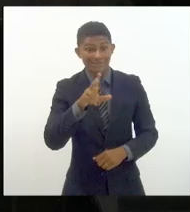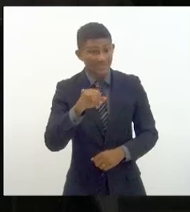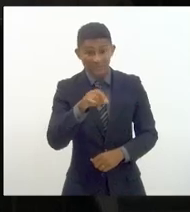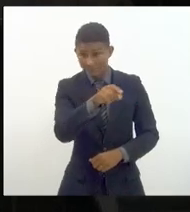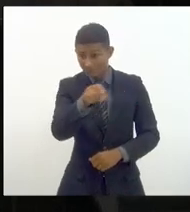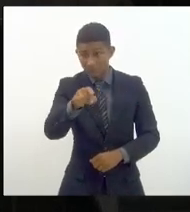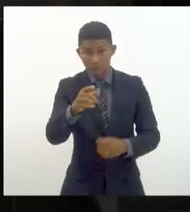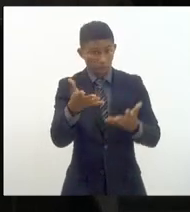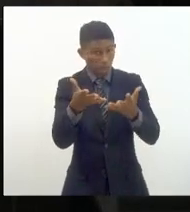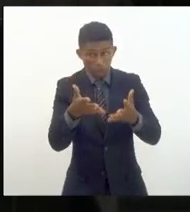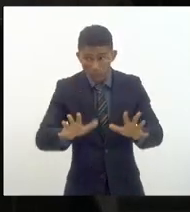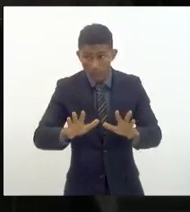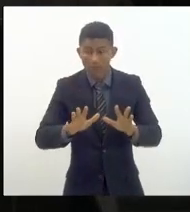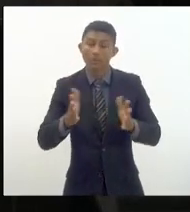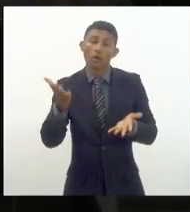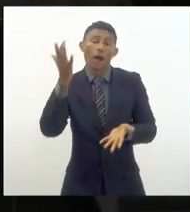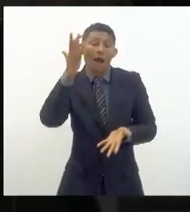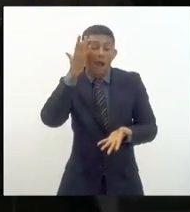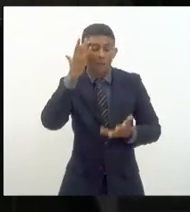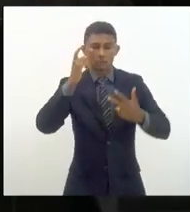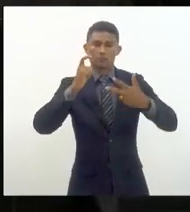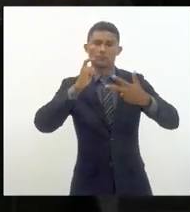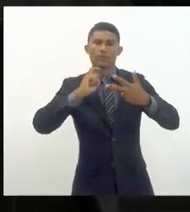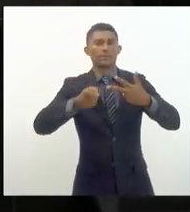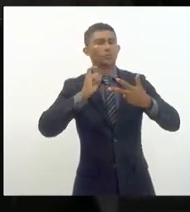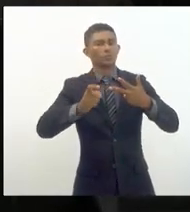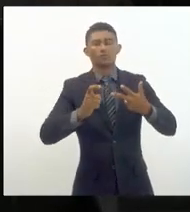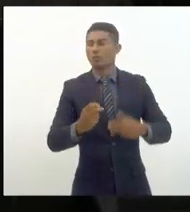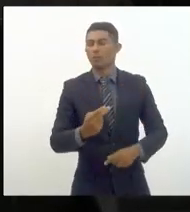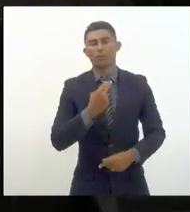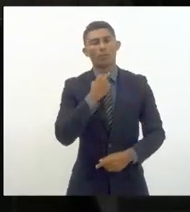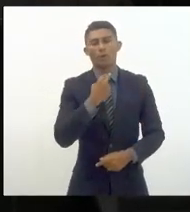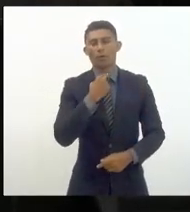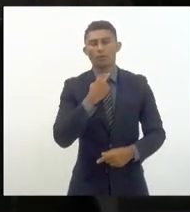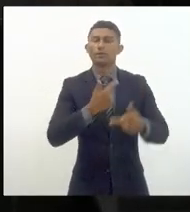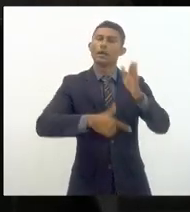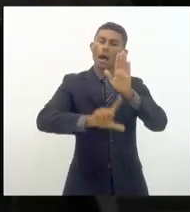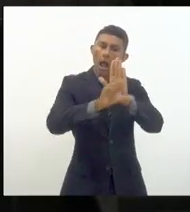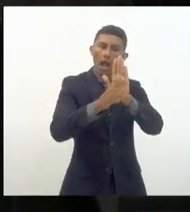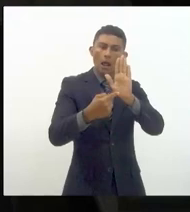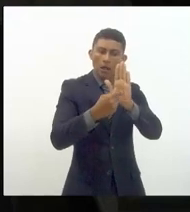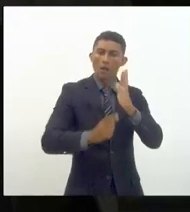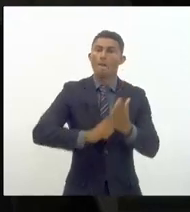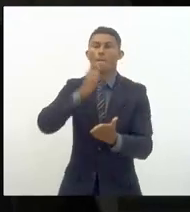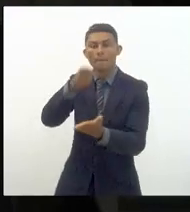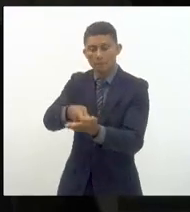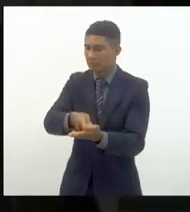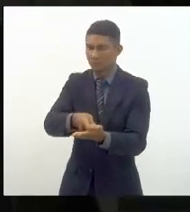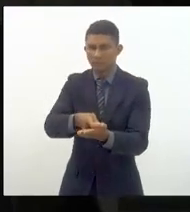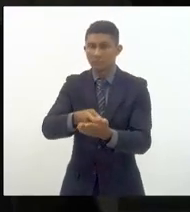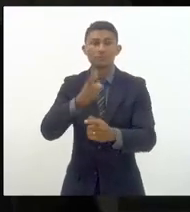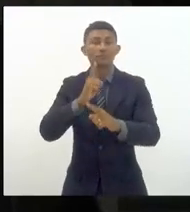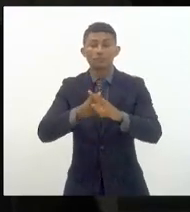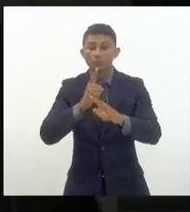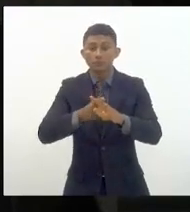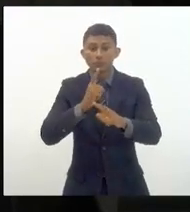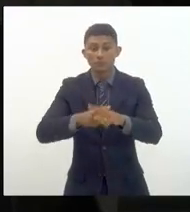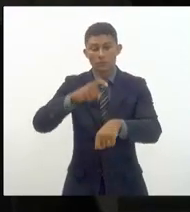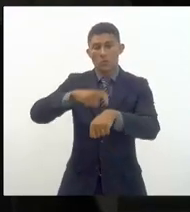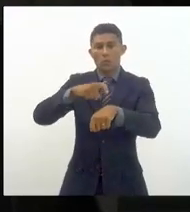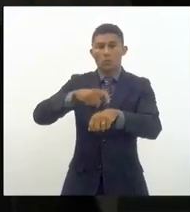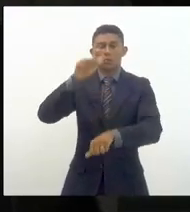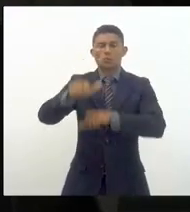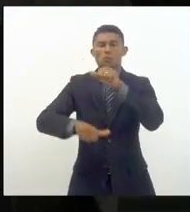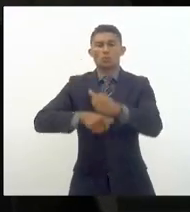eu entendo que o poder executivo não pode fazer isso ainda que por lei que isso significa alterar o regime de trabalho